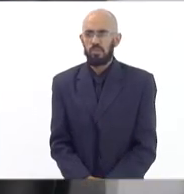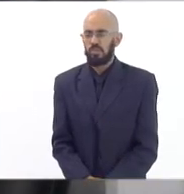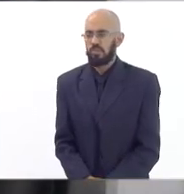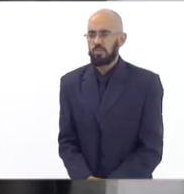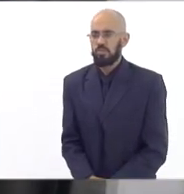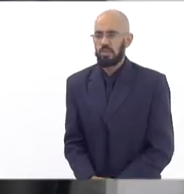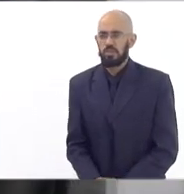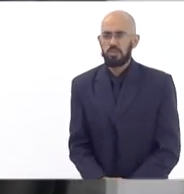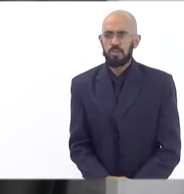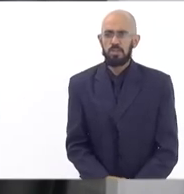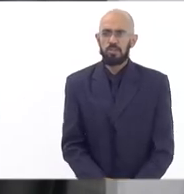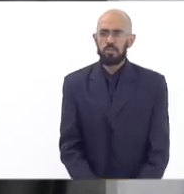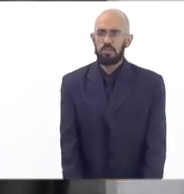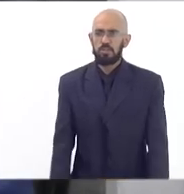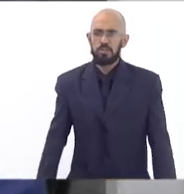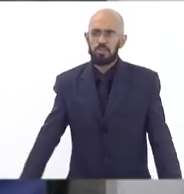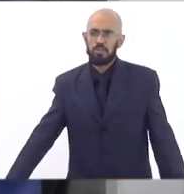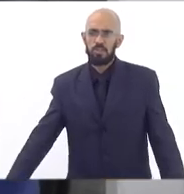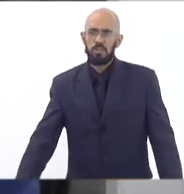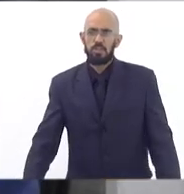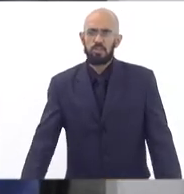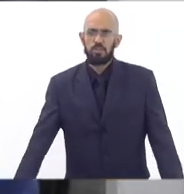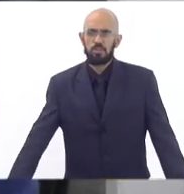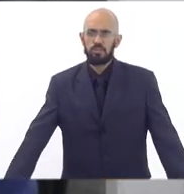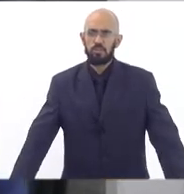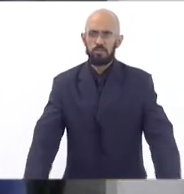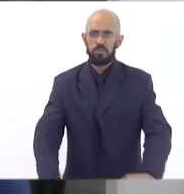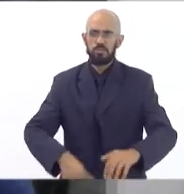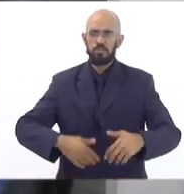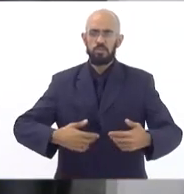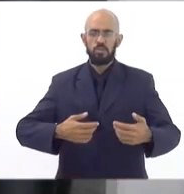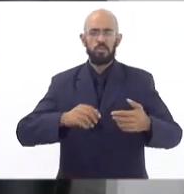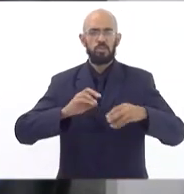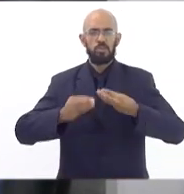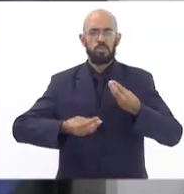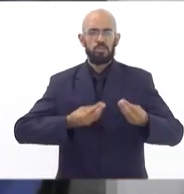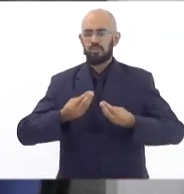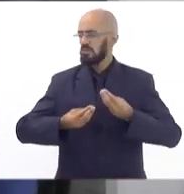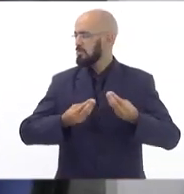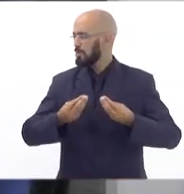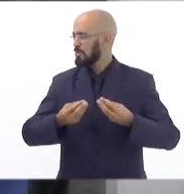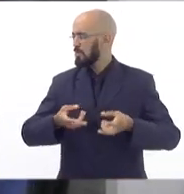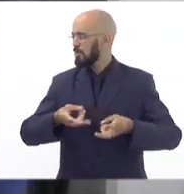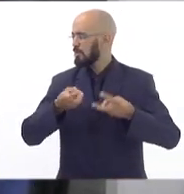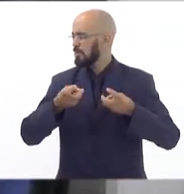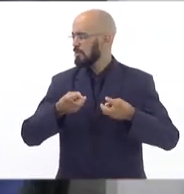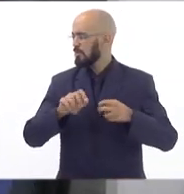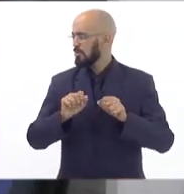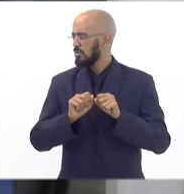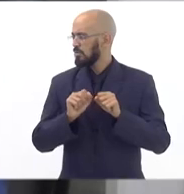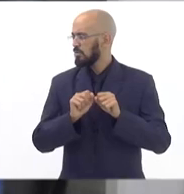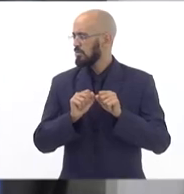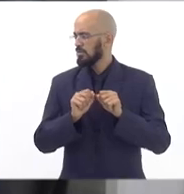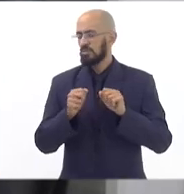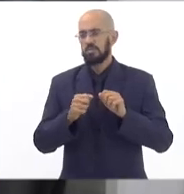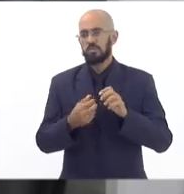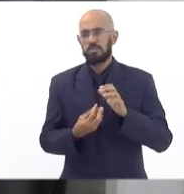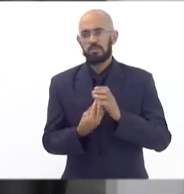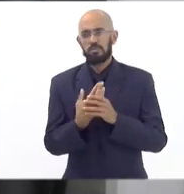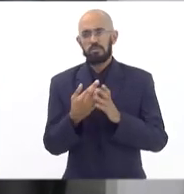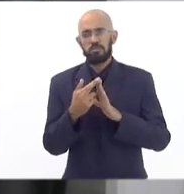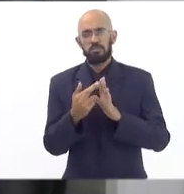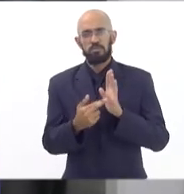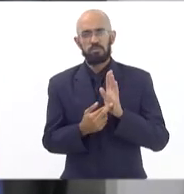o que foi feio até então para regularização das estações Existe algum